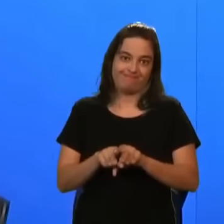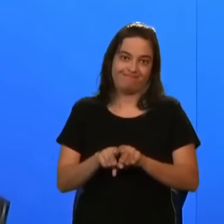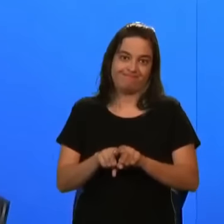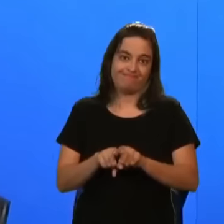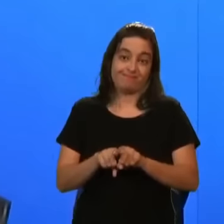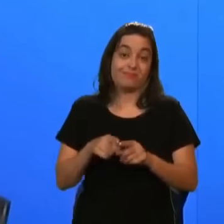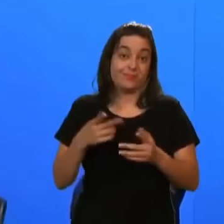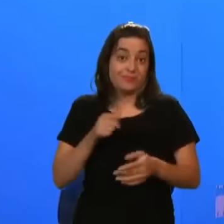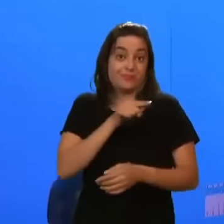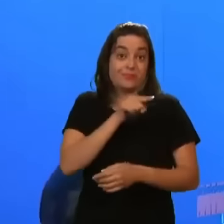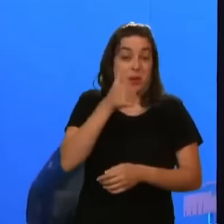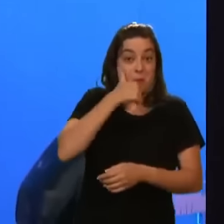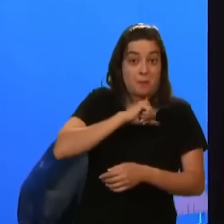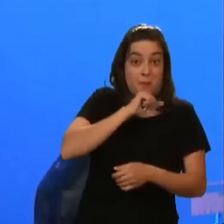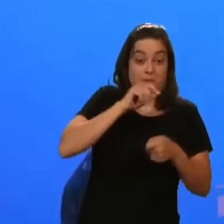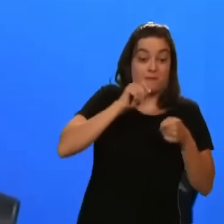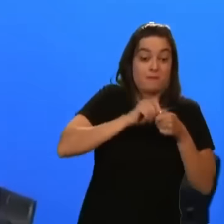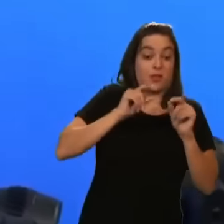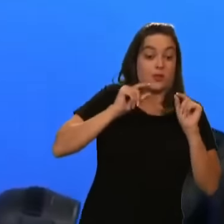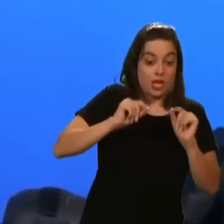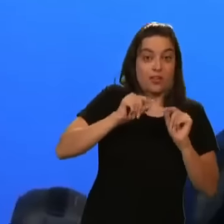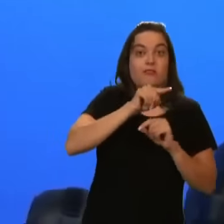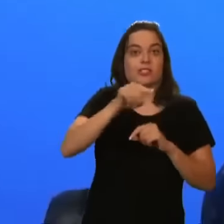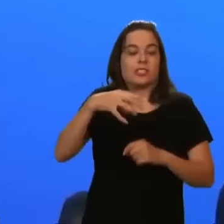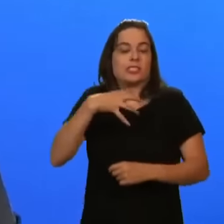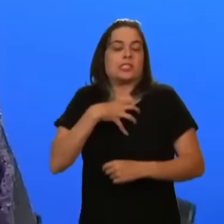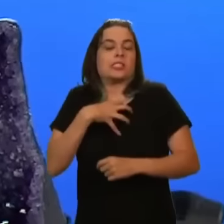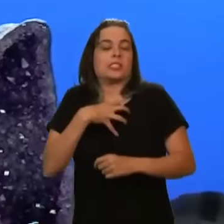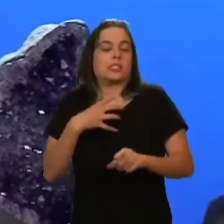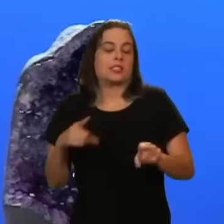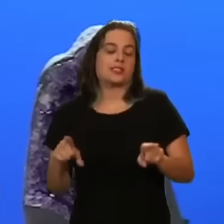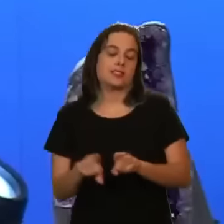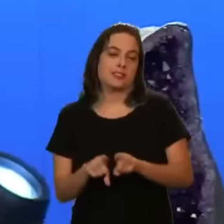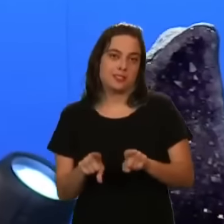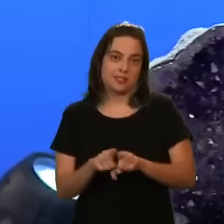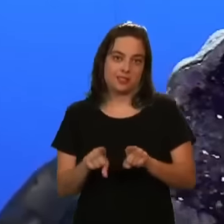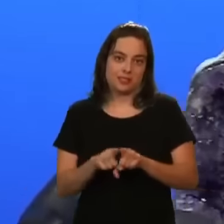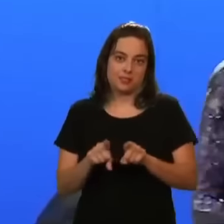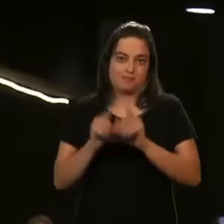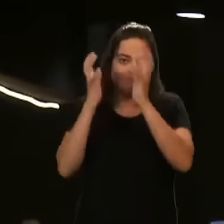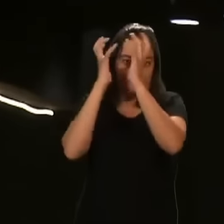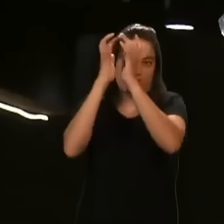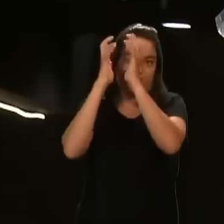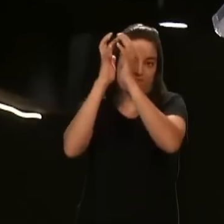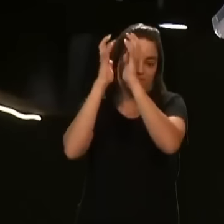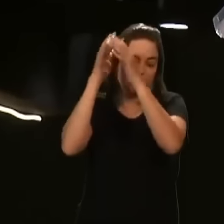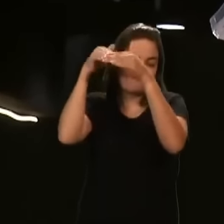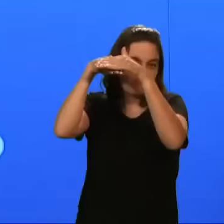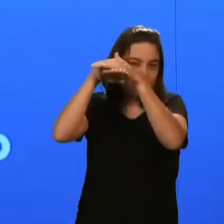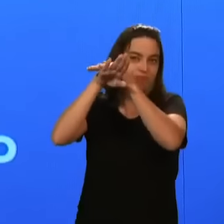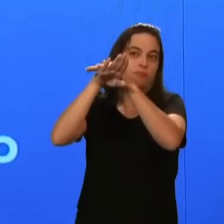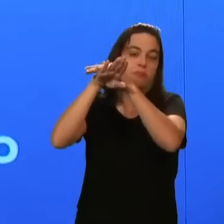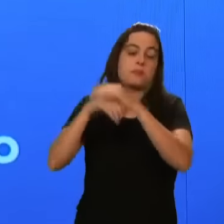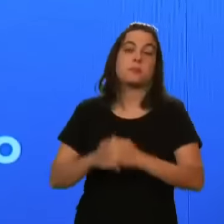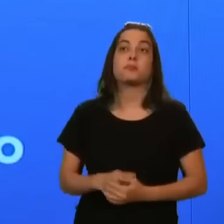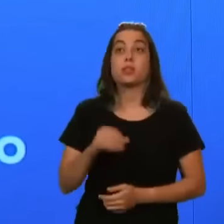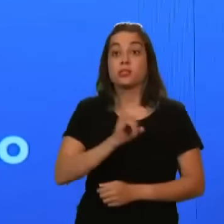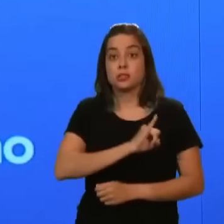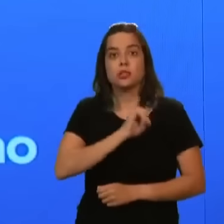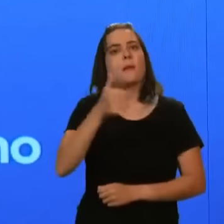O que a sua mãe fazia passou para você como caminhos no seu cérebro. Se você